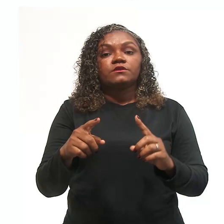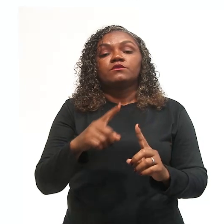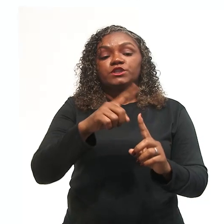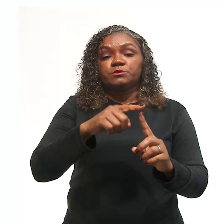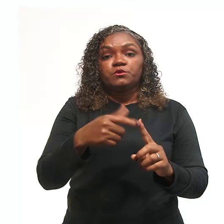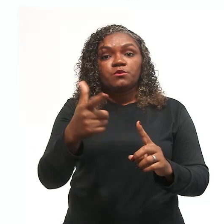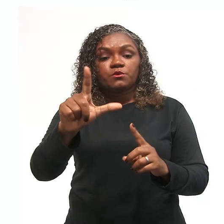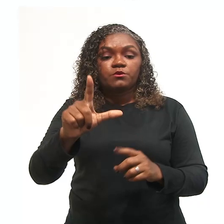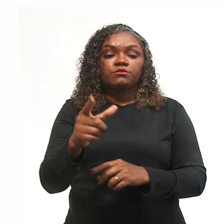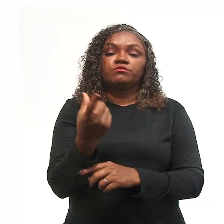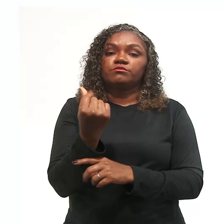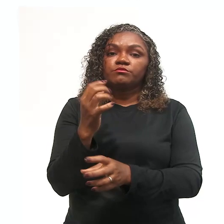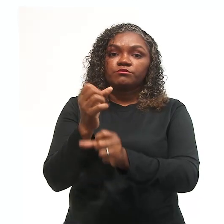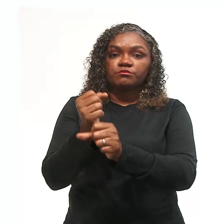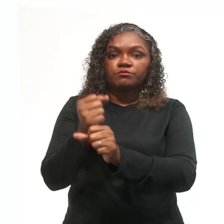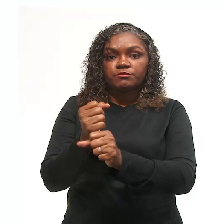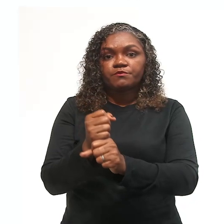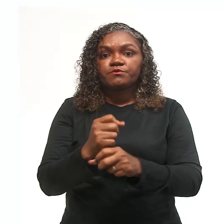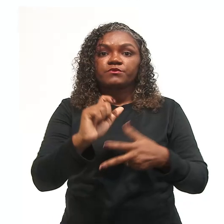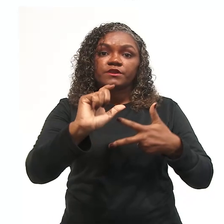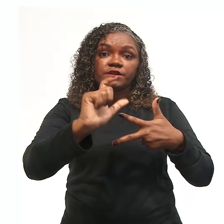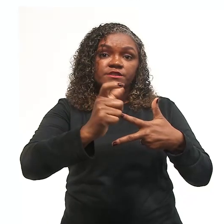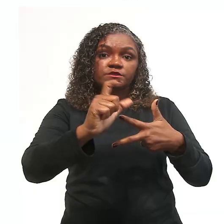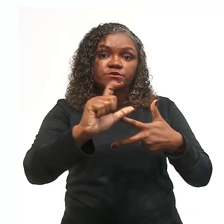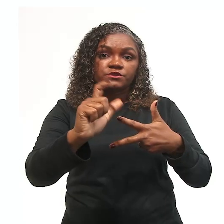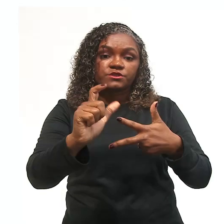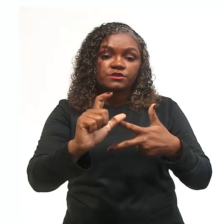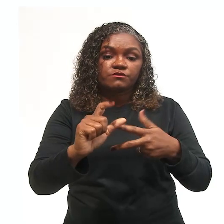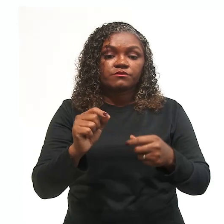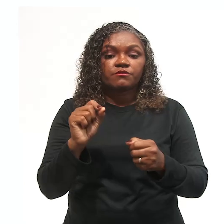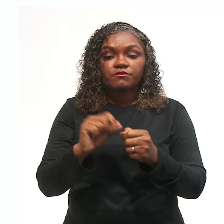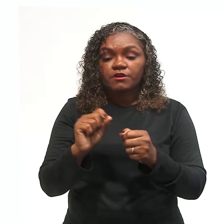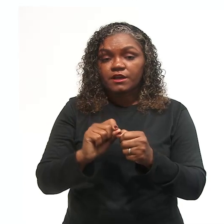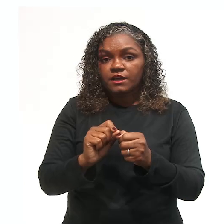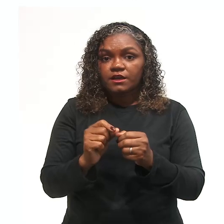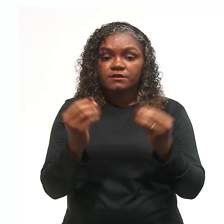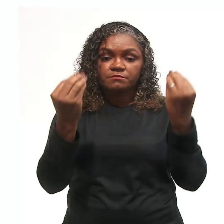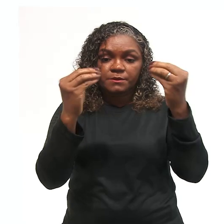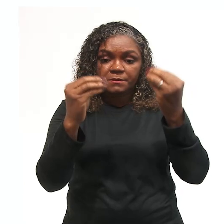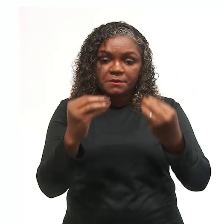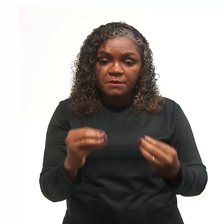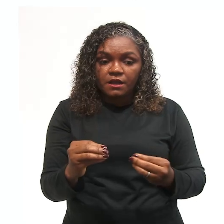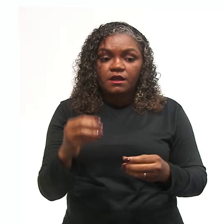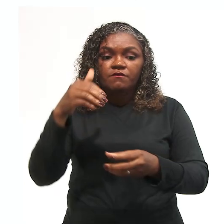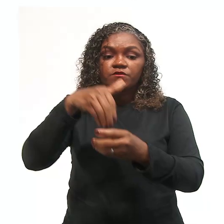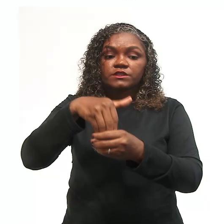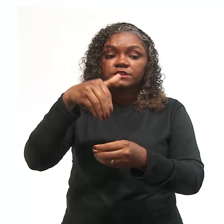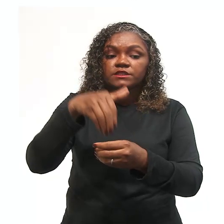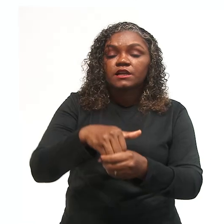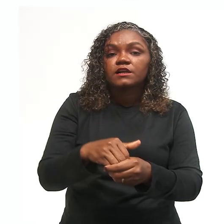A elaboração, a votação, o controle e a execução são competências do poder